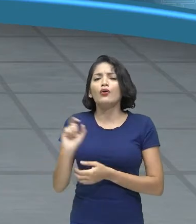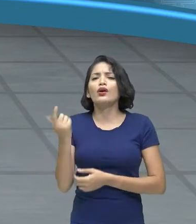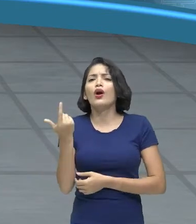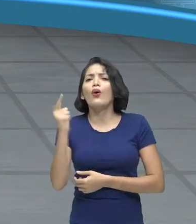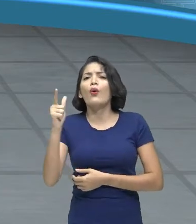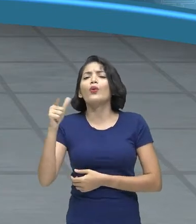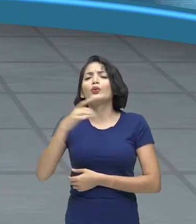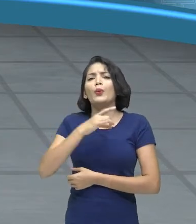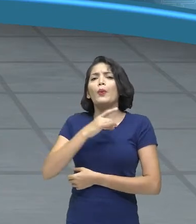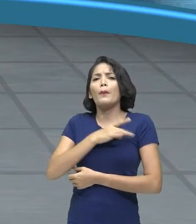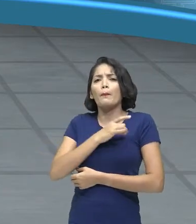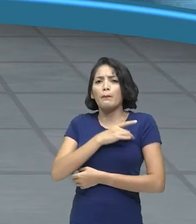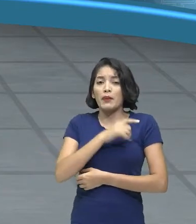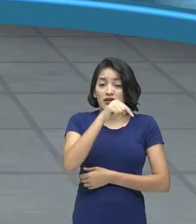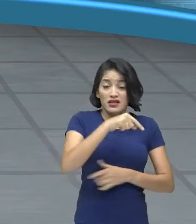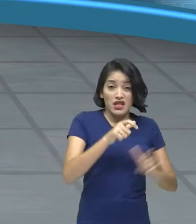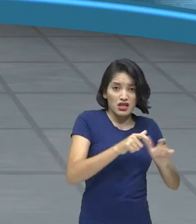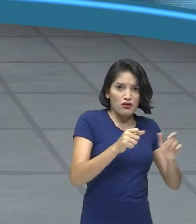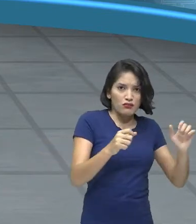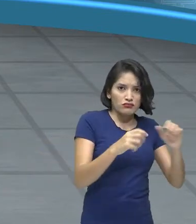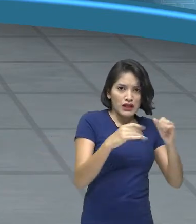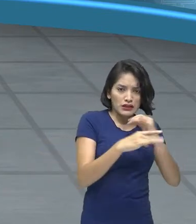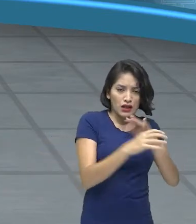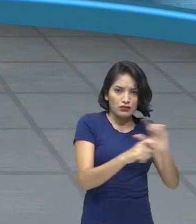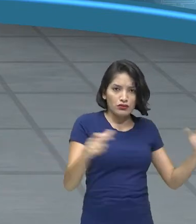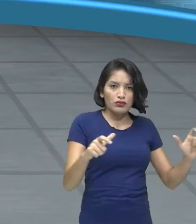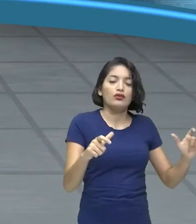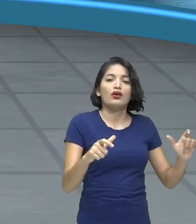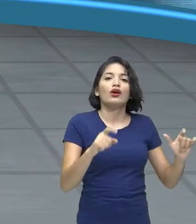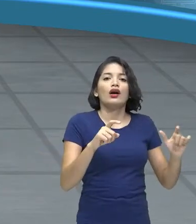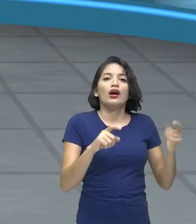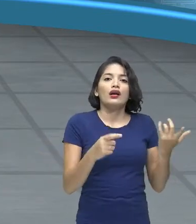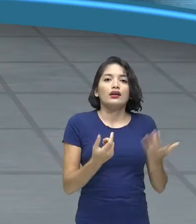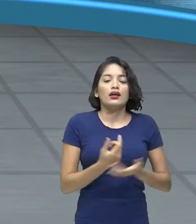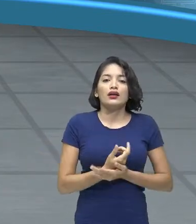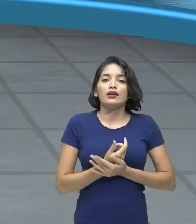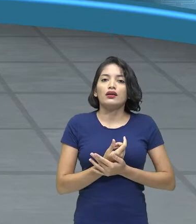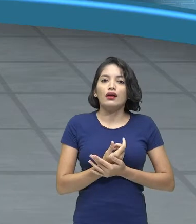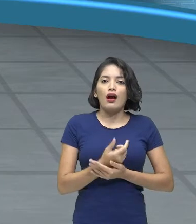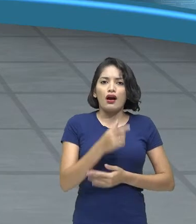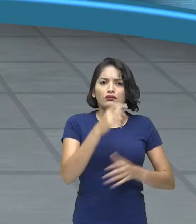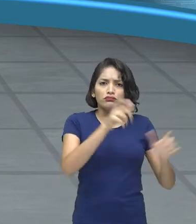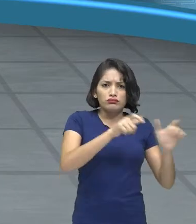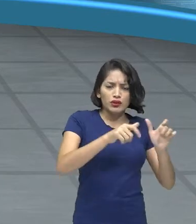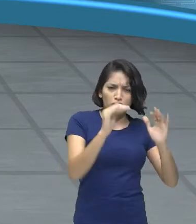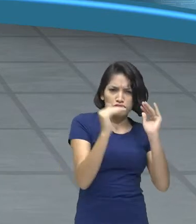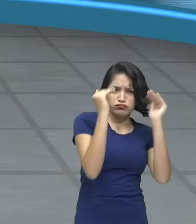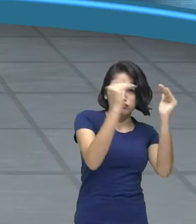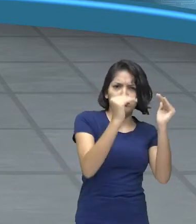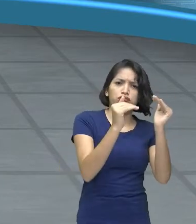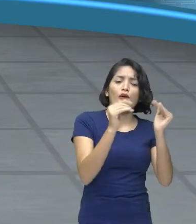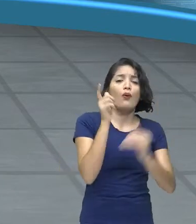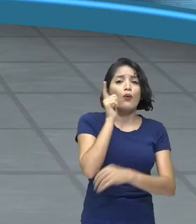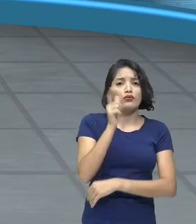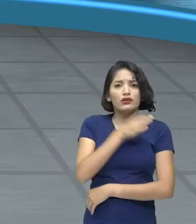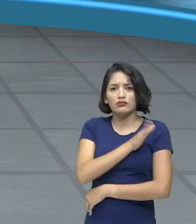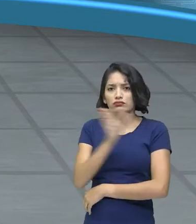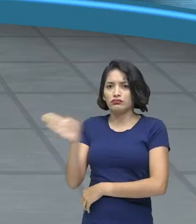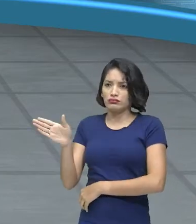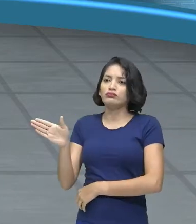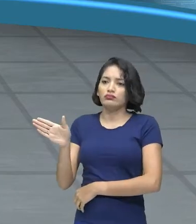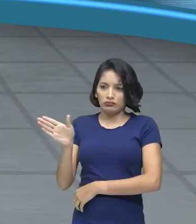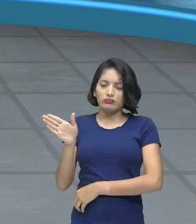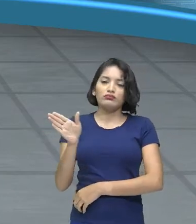medo da metrópole? Era justamente que os ideais iluministas chegassem a essas pessoas. E isso aconteceu de alguma